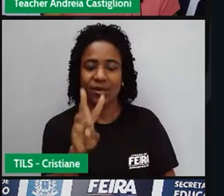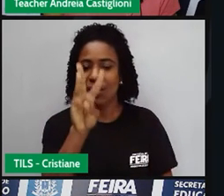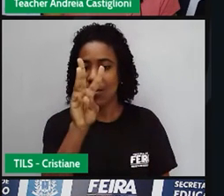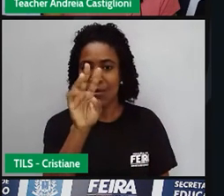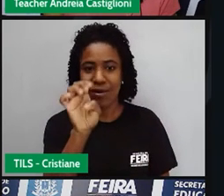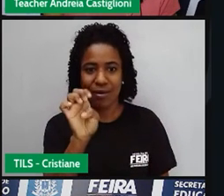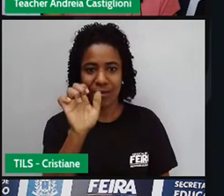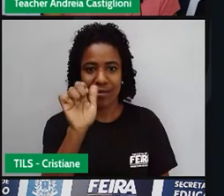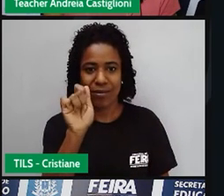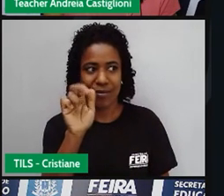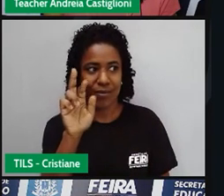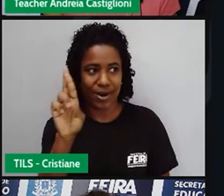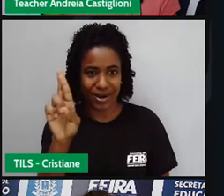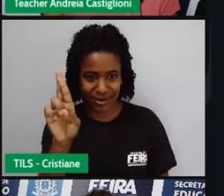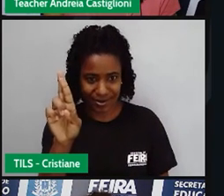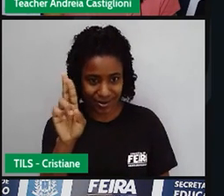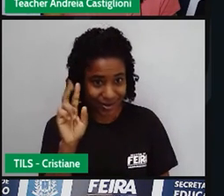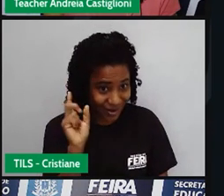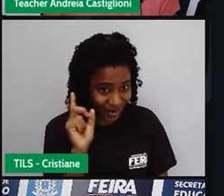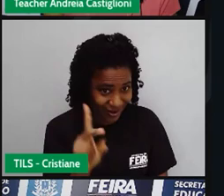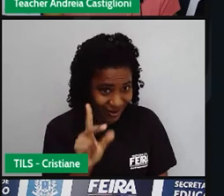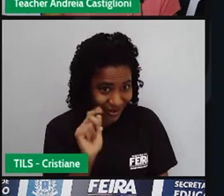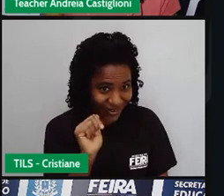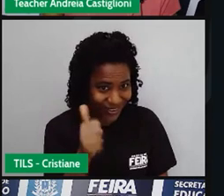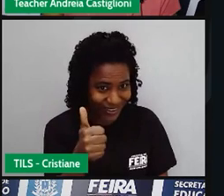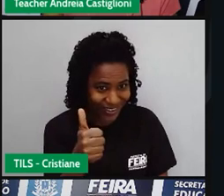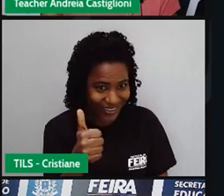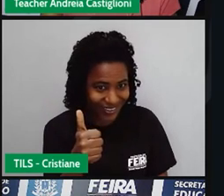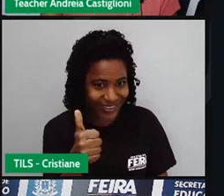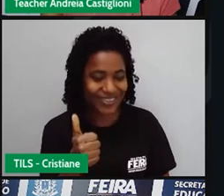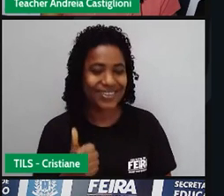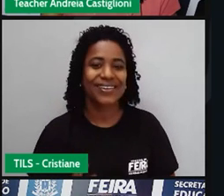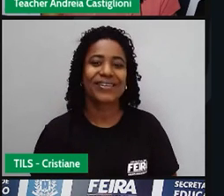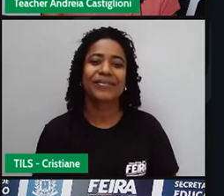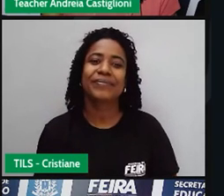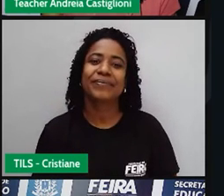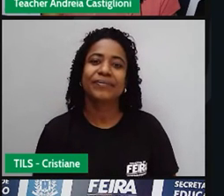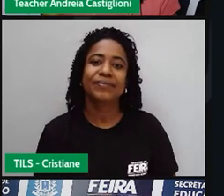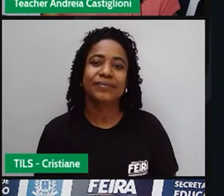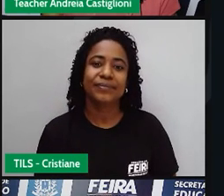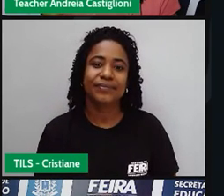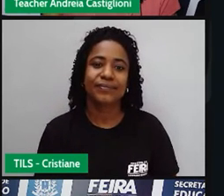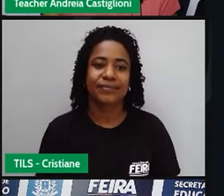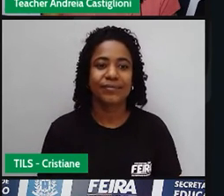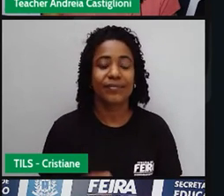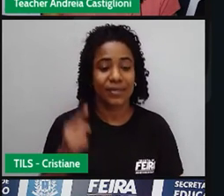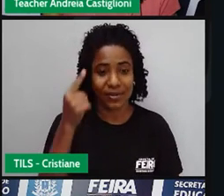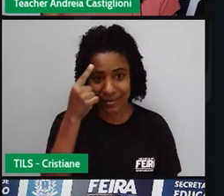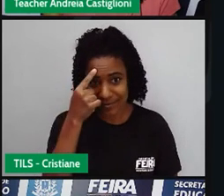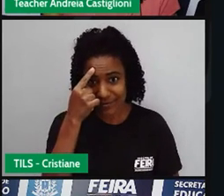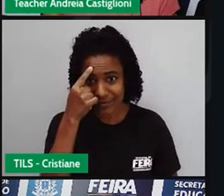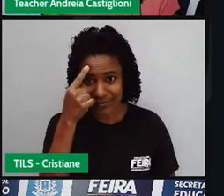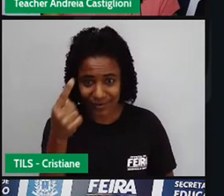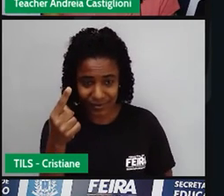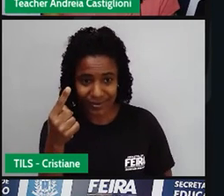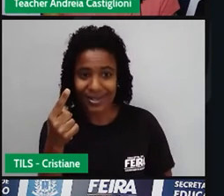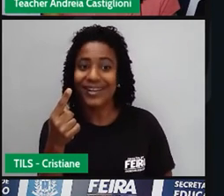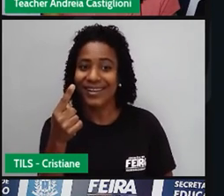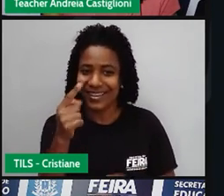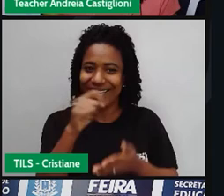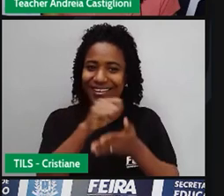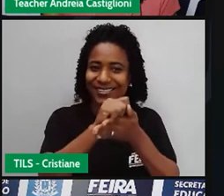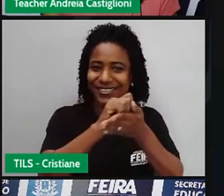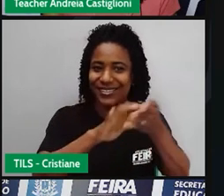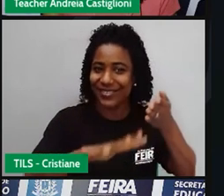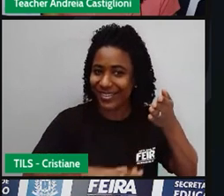o deste se Ok sobre o E aí olha chegado o momento do nosso desafio